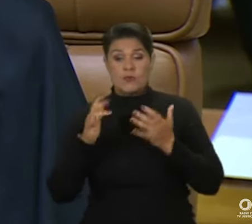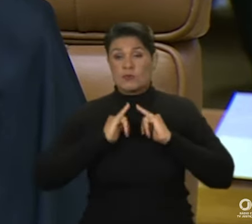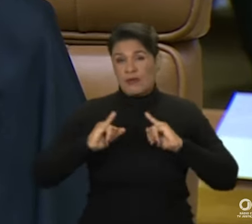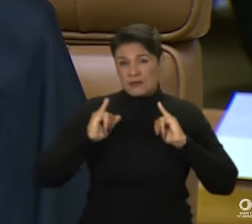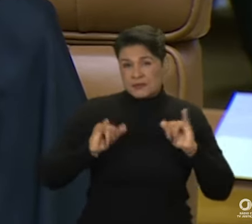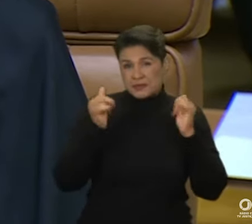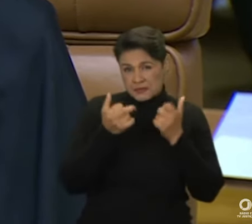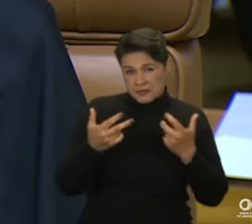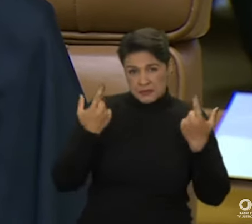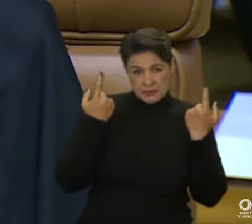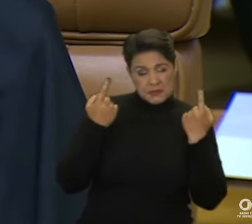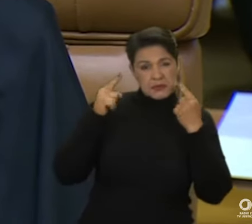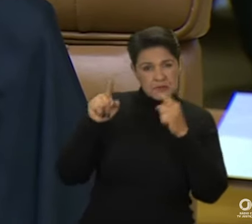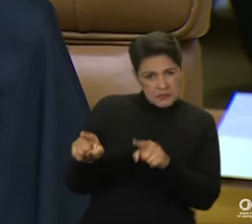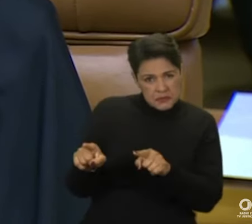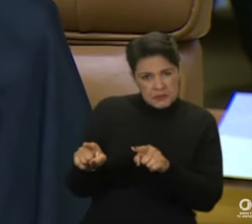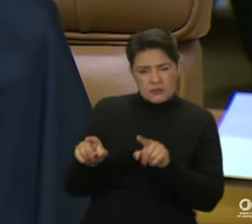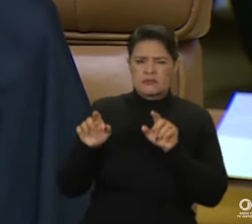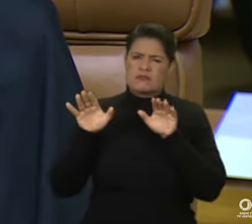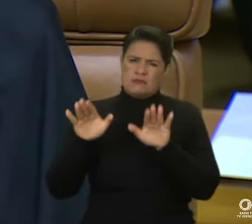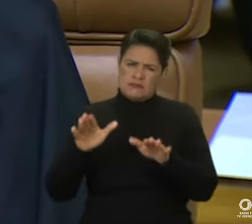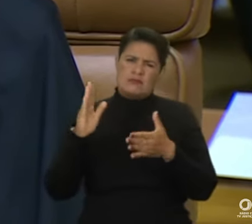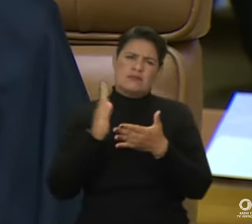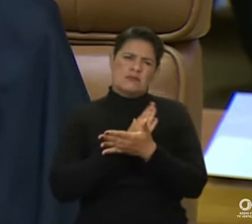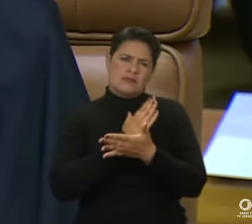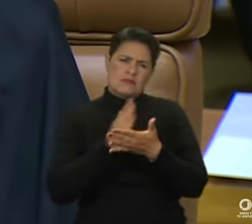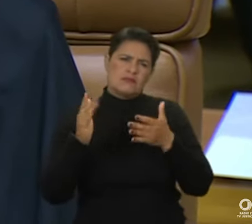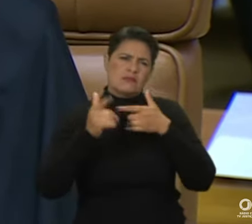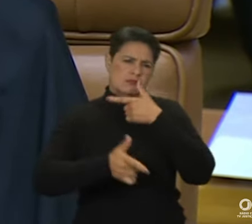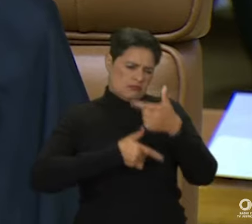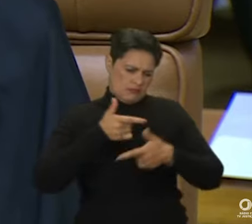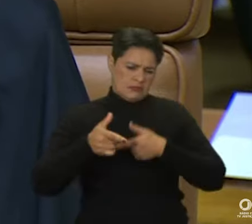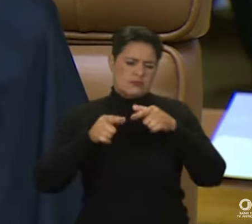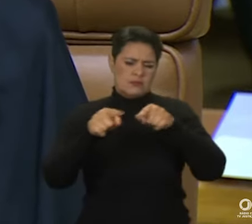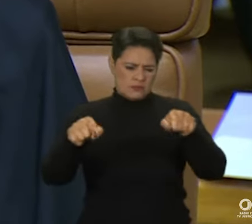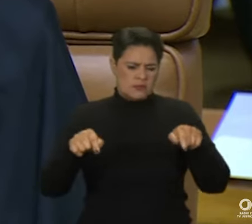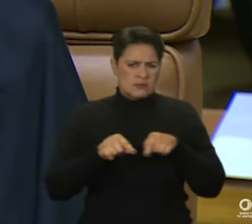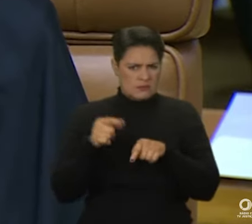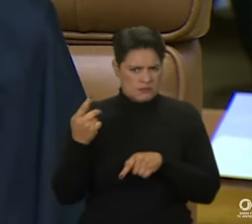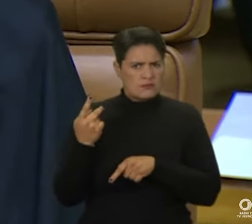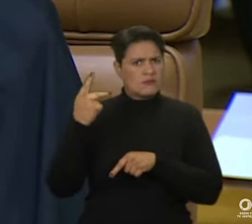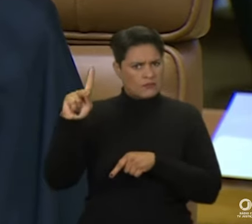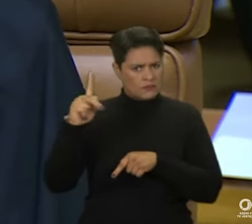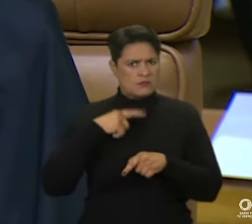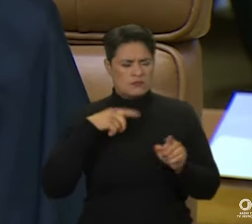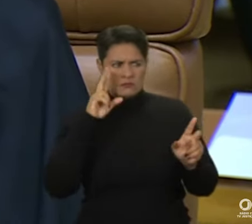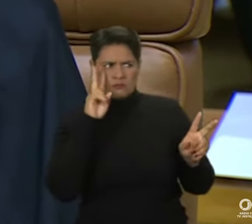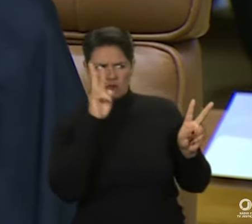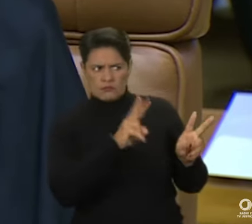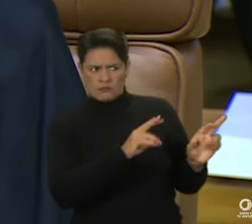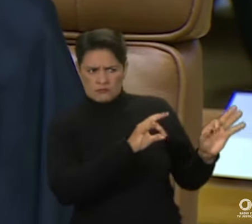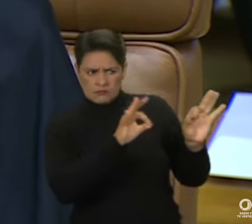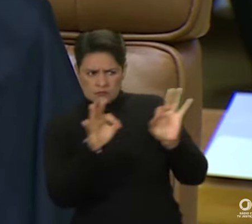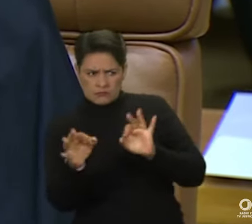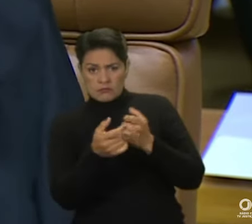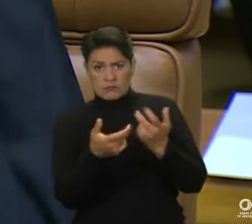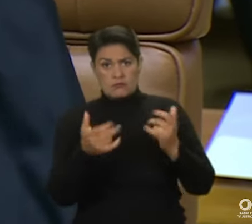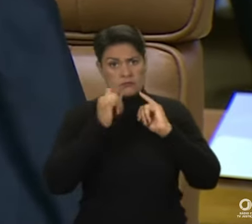não estranha que servidores vinculados ao gabinete do ministro tenham diligenciado pelos canais institucionais adequados para